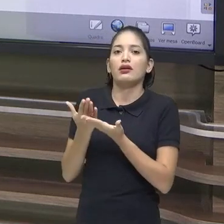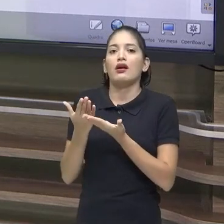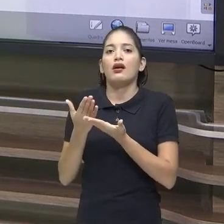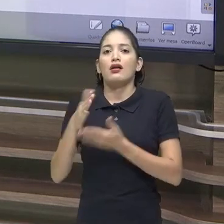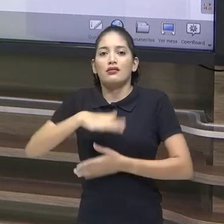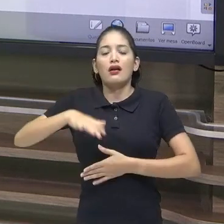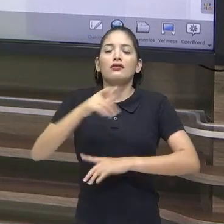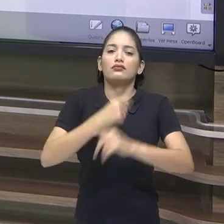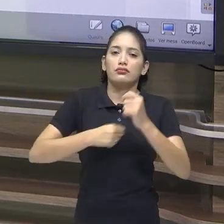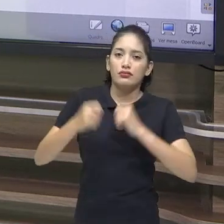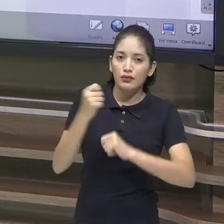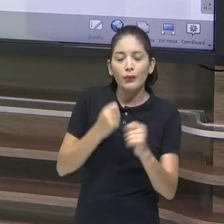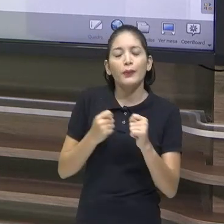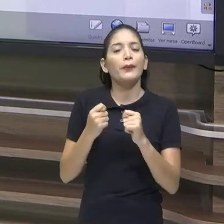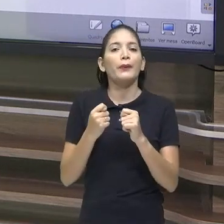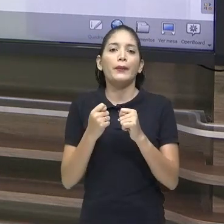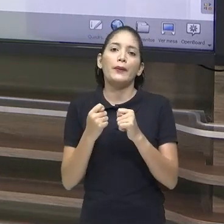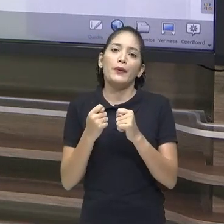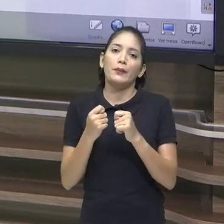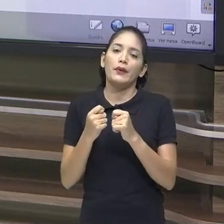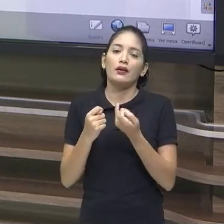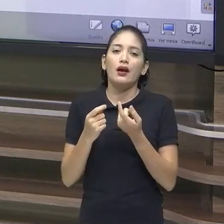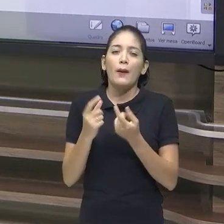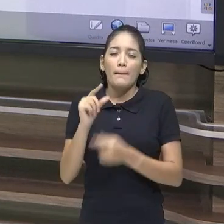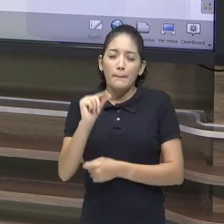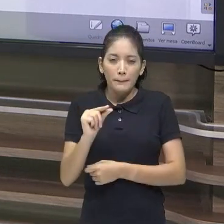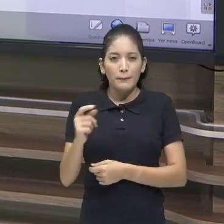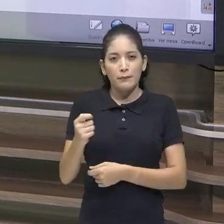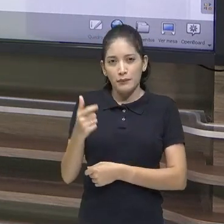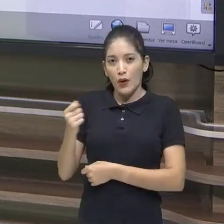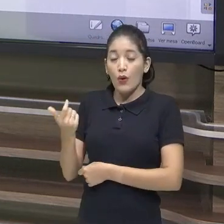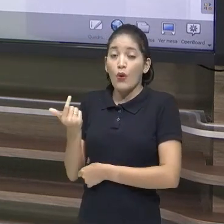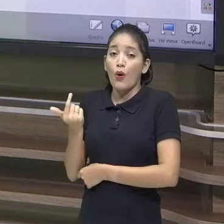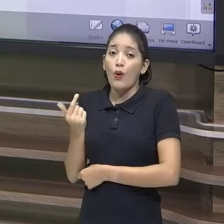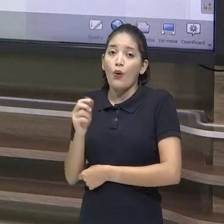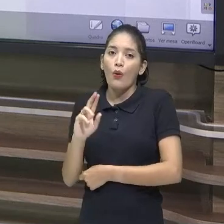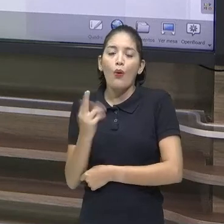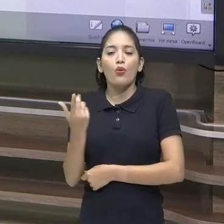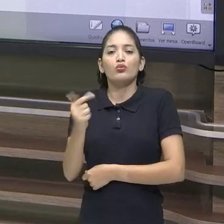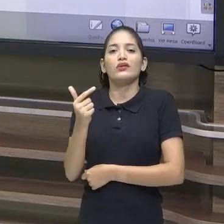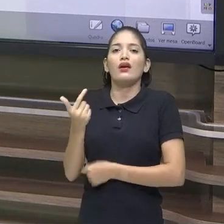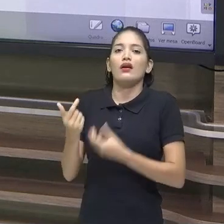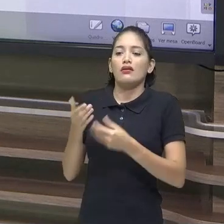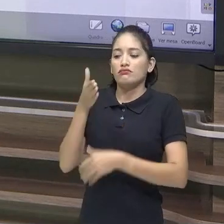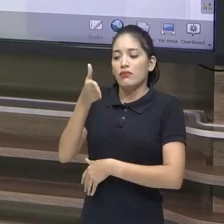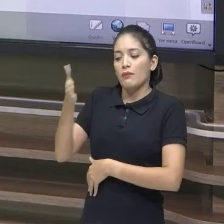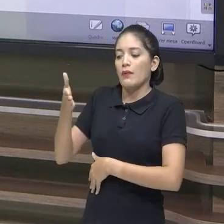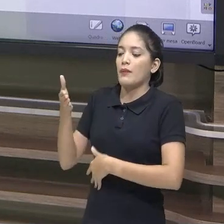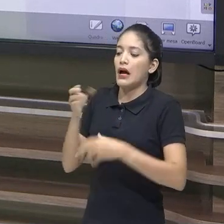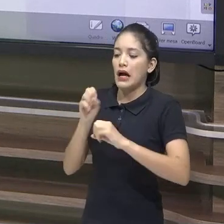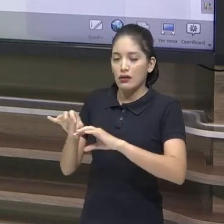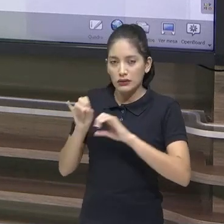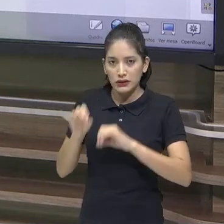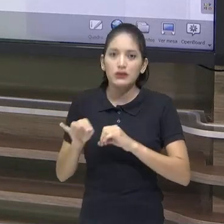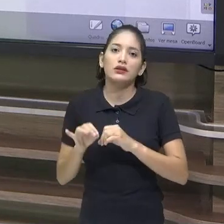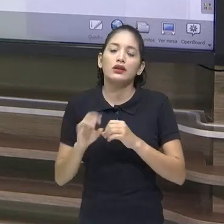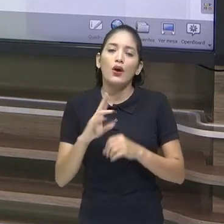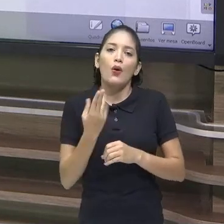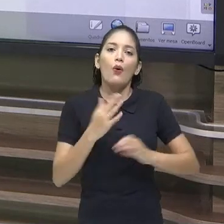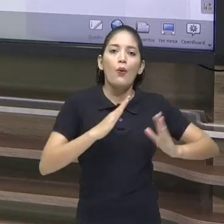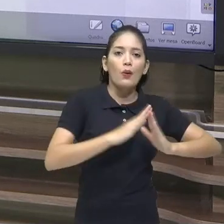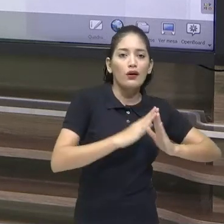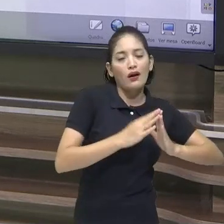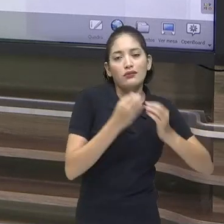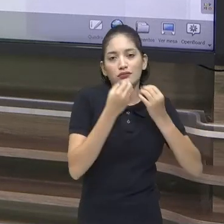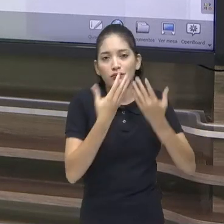Condições financeiras mais baixas, que não tem muito acesso à educação, não tem boas condições ali de moradia,